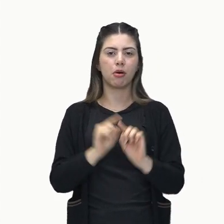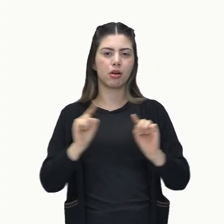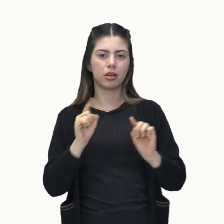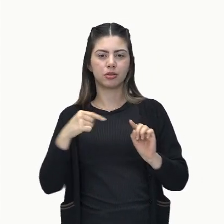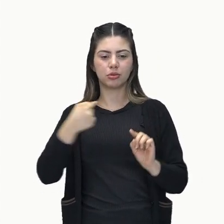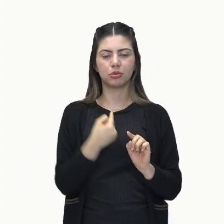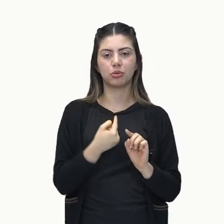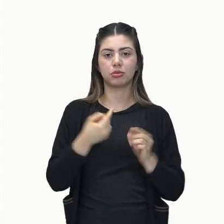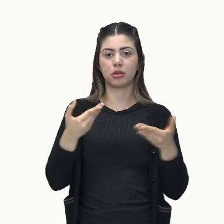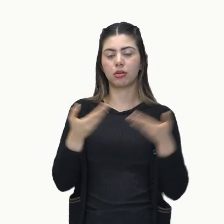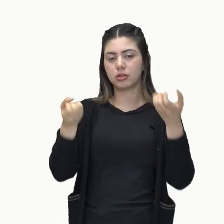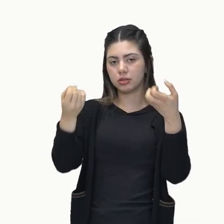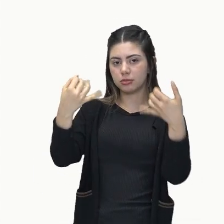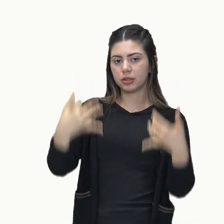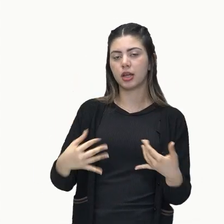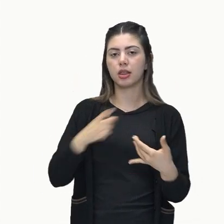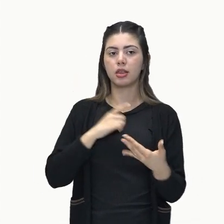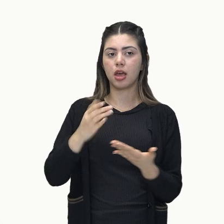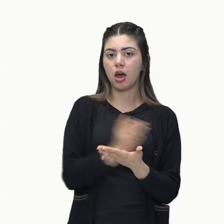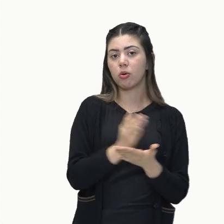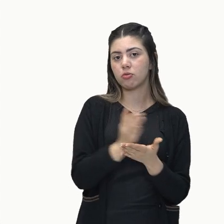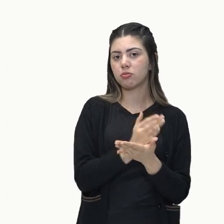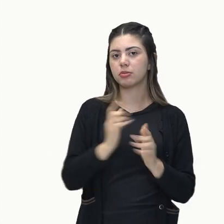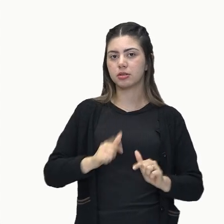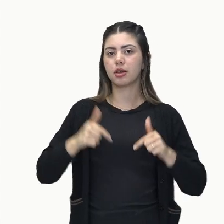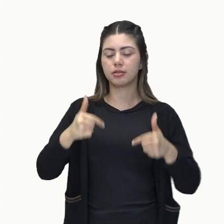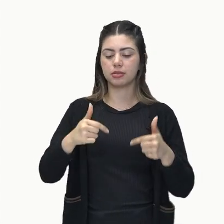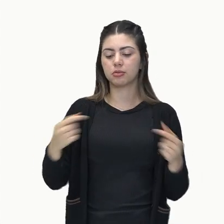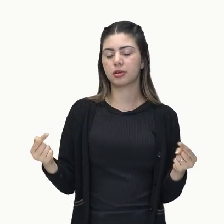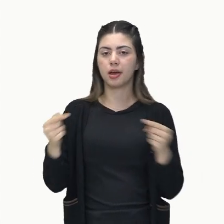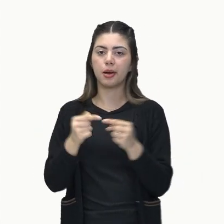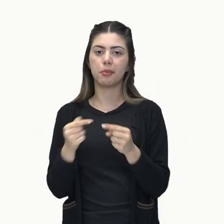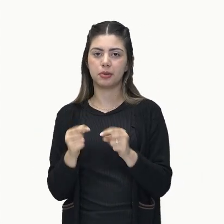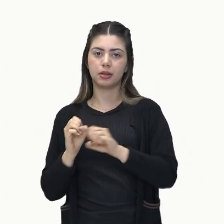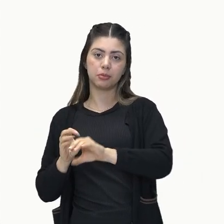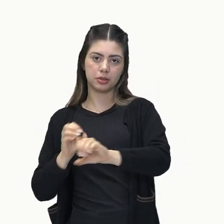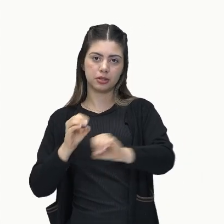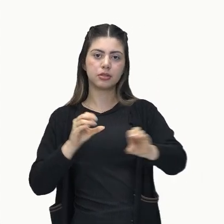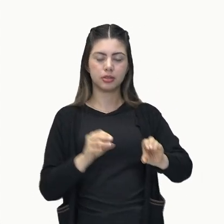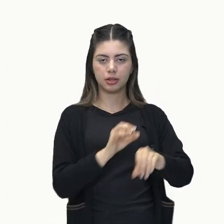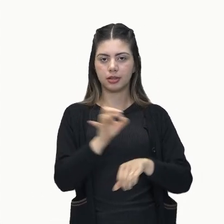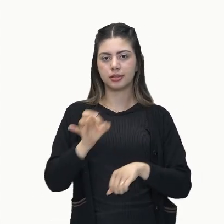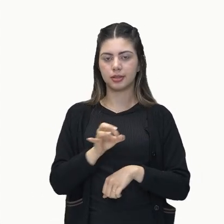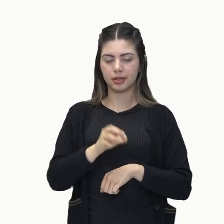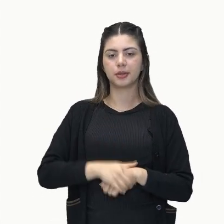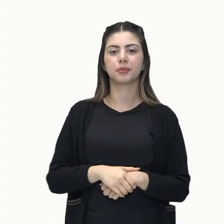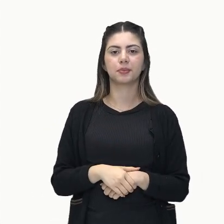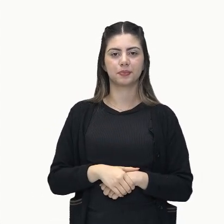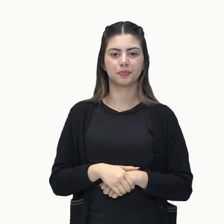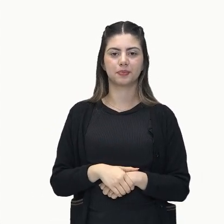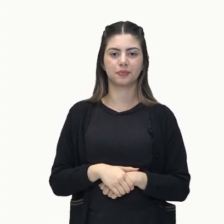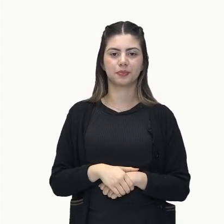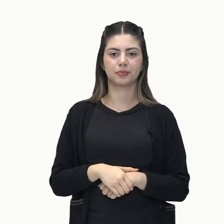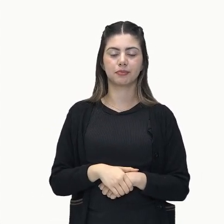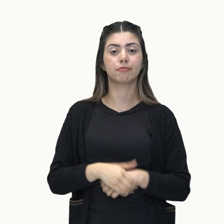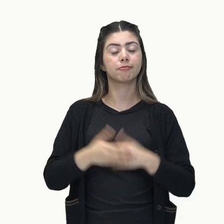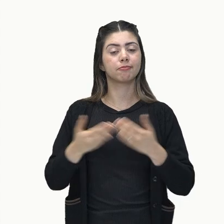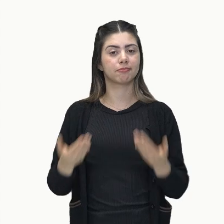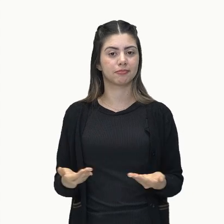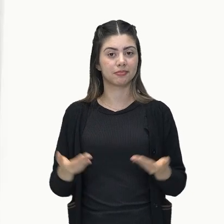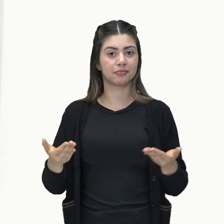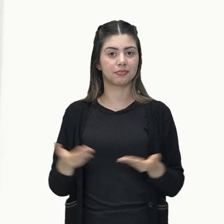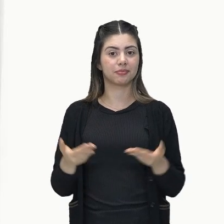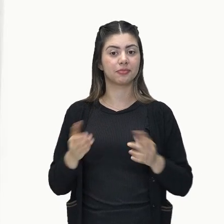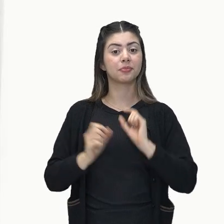iniciativas que têm justamente essa ideia de ensinar a partir dos podcasts. Então veja comigo